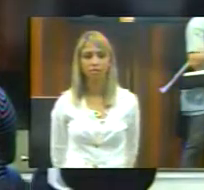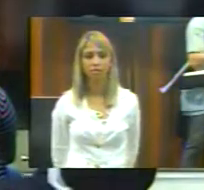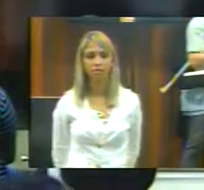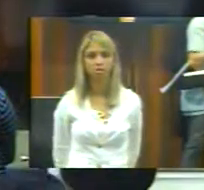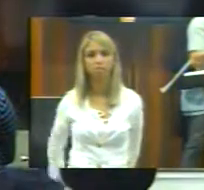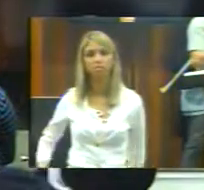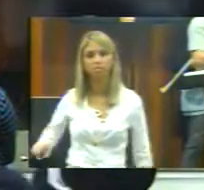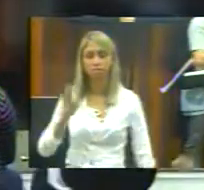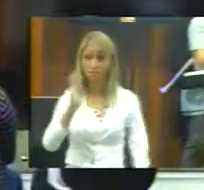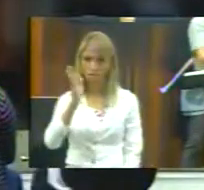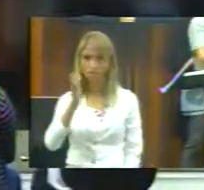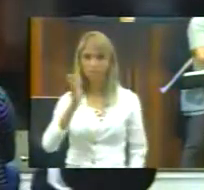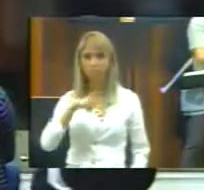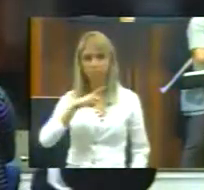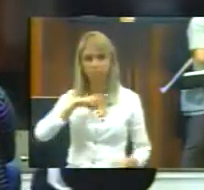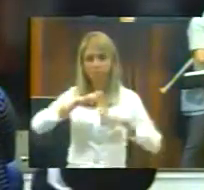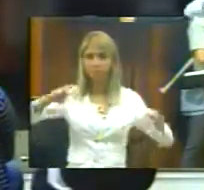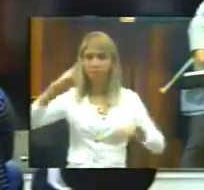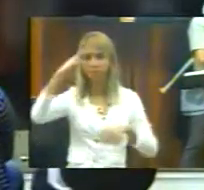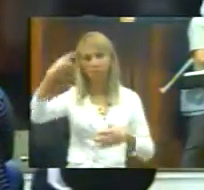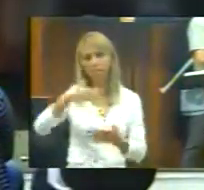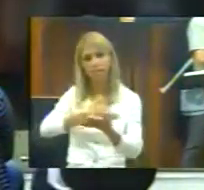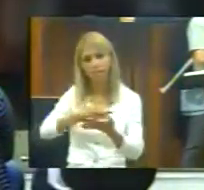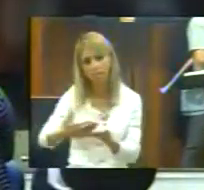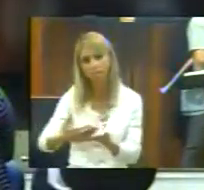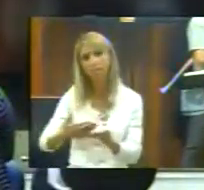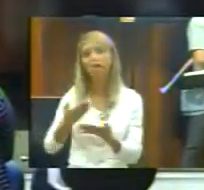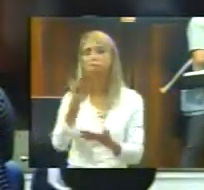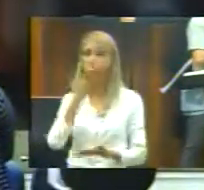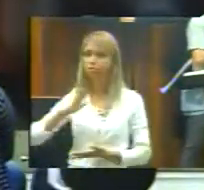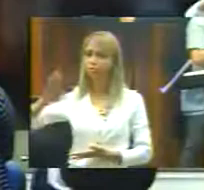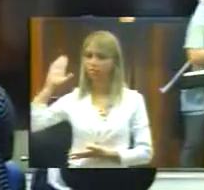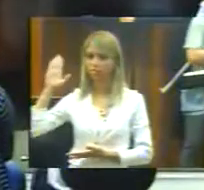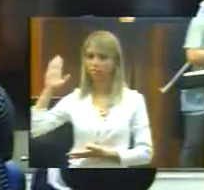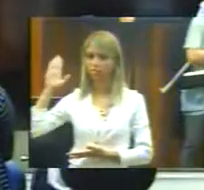Depois de composta a mesa diretora, vamos dar início ao juramento solene.